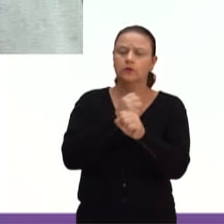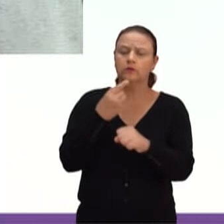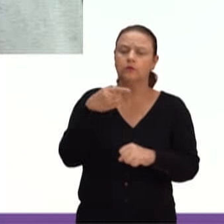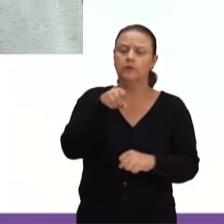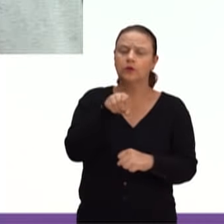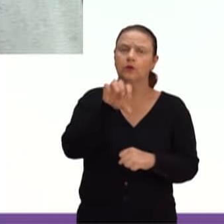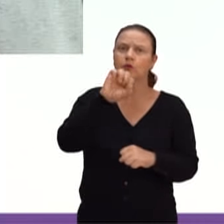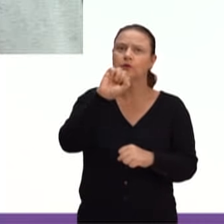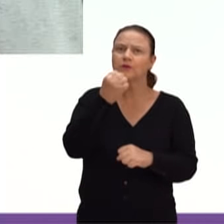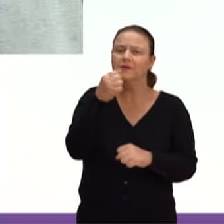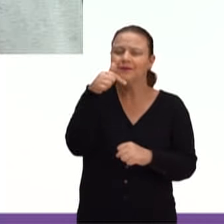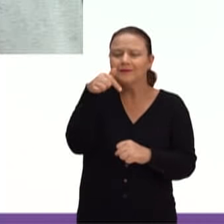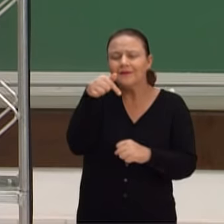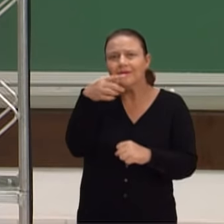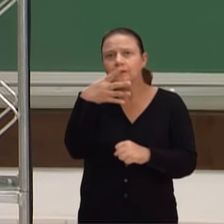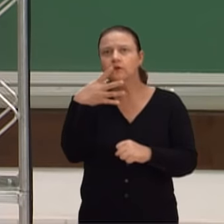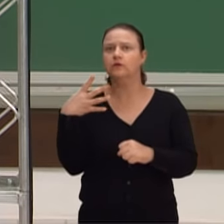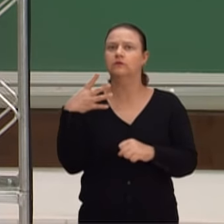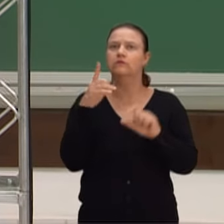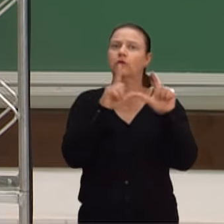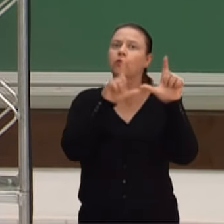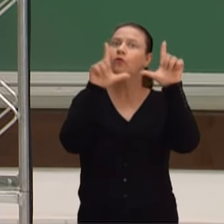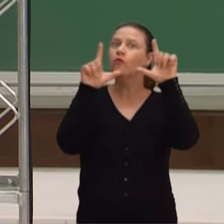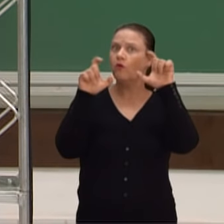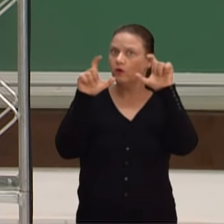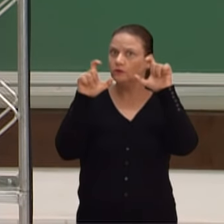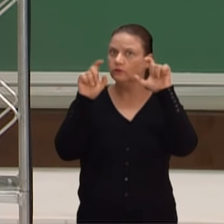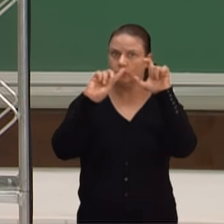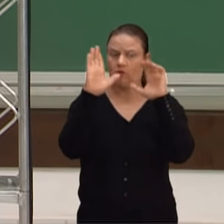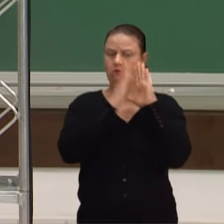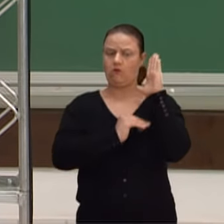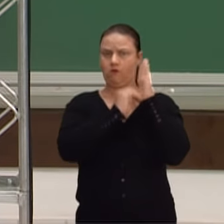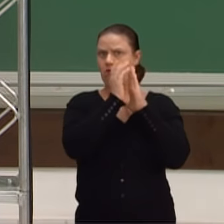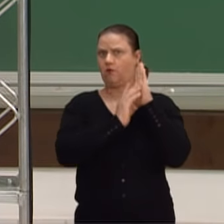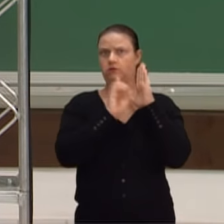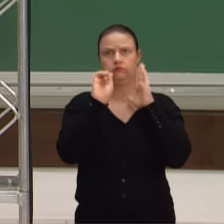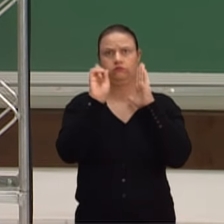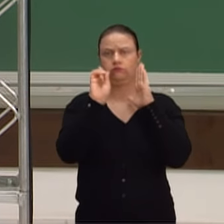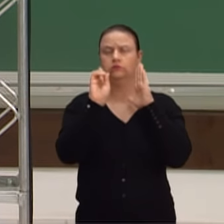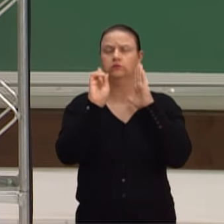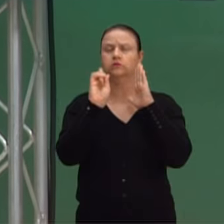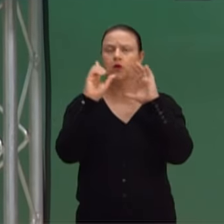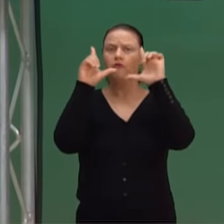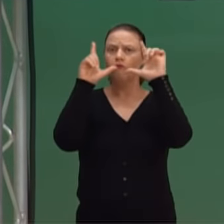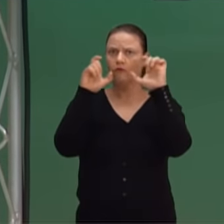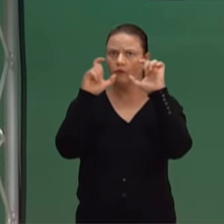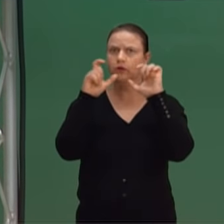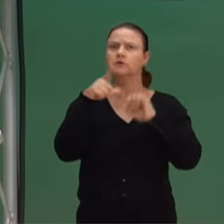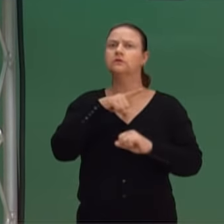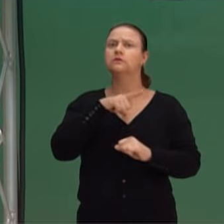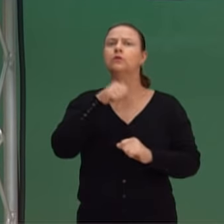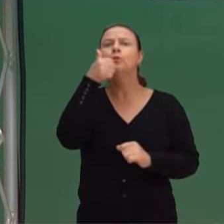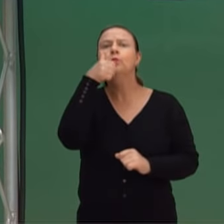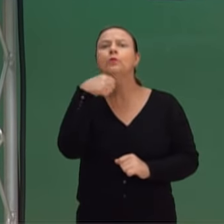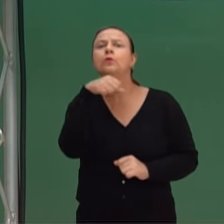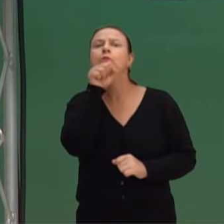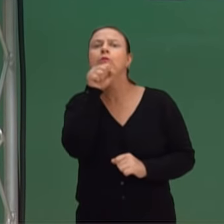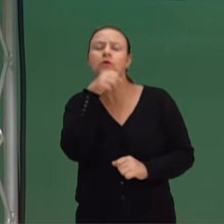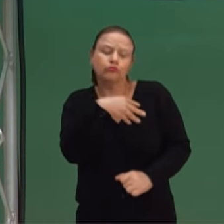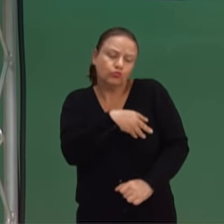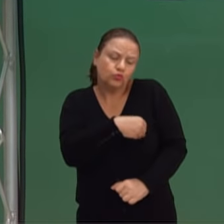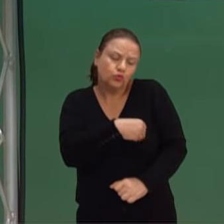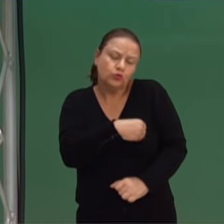1874. Sim, é uma fotografia, não é uma pintura. Então você tem aqui uma ama de leite cuidando do